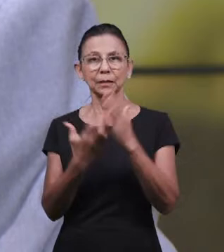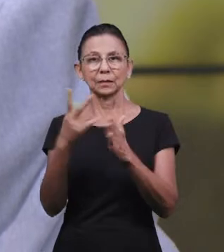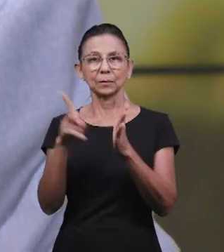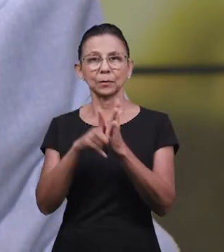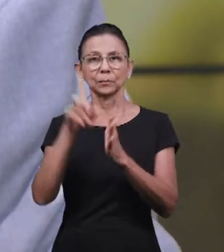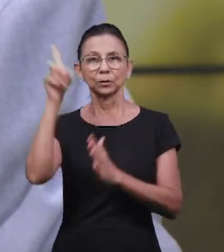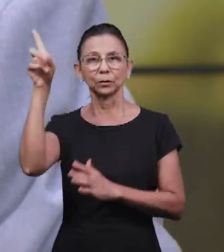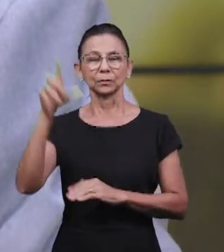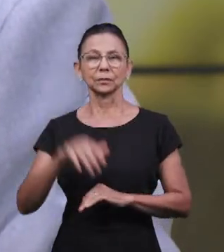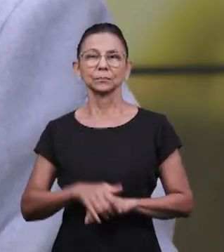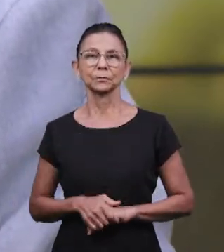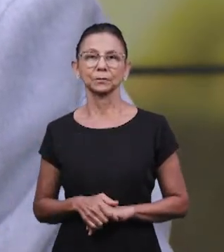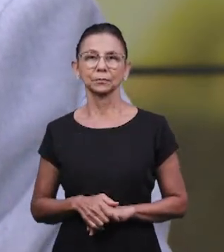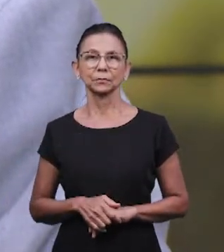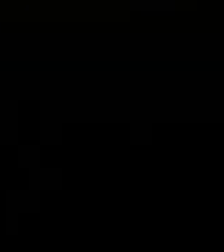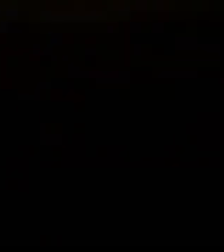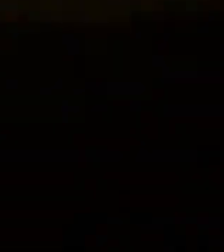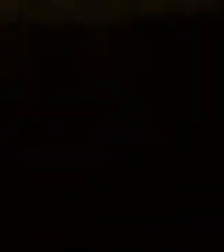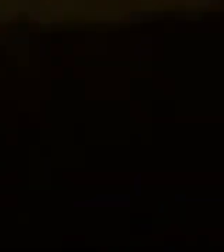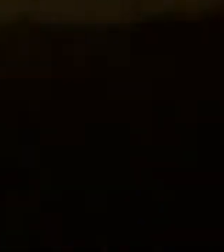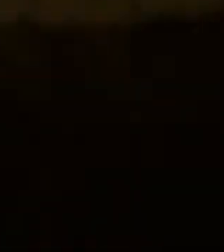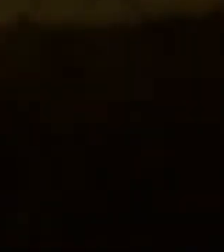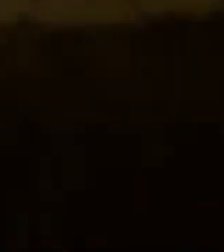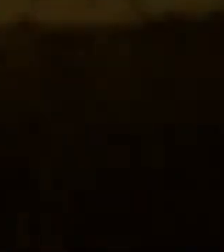de Deus. A todos a paz do Senhor Jesus.